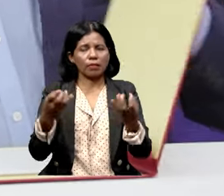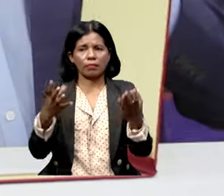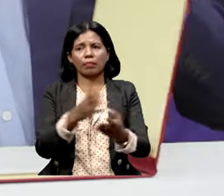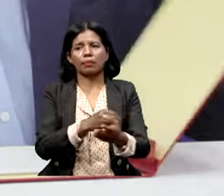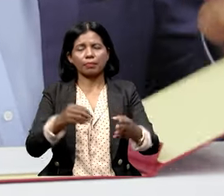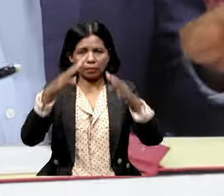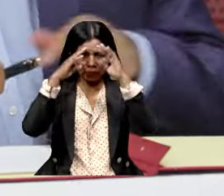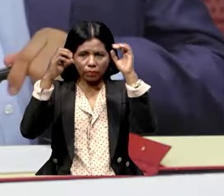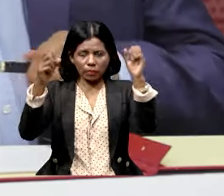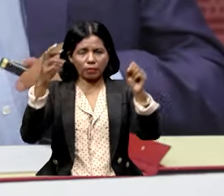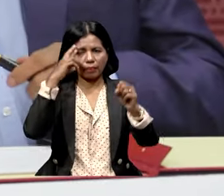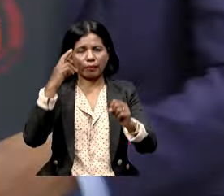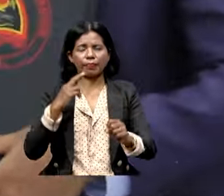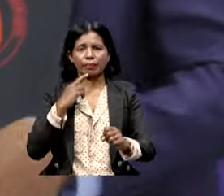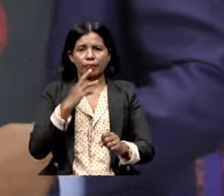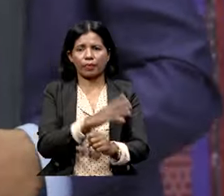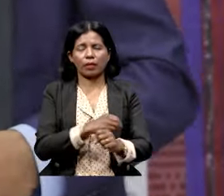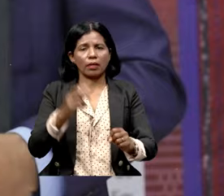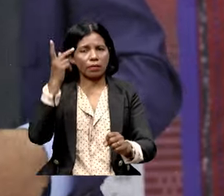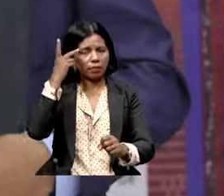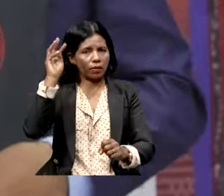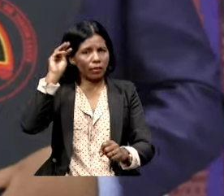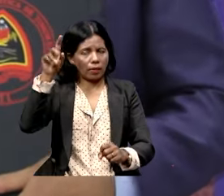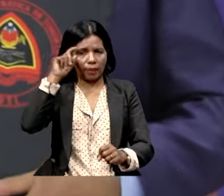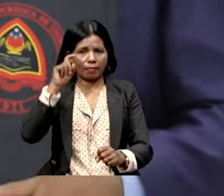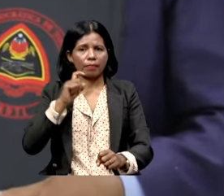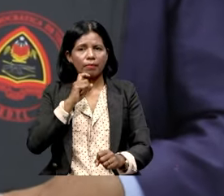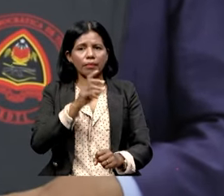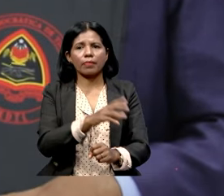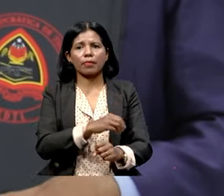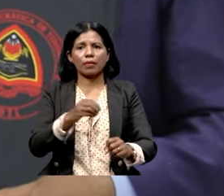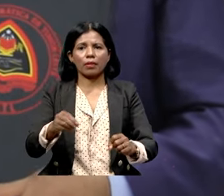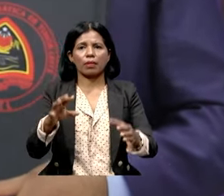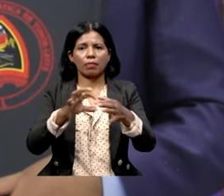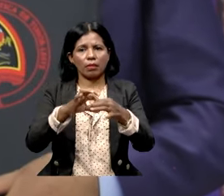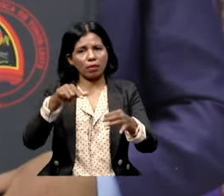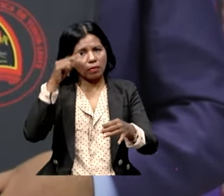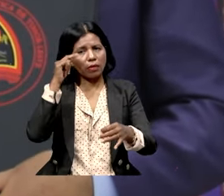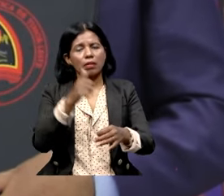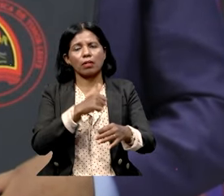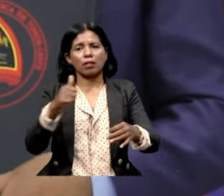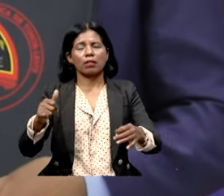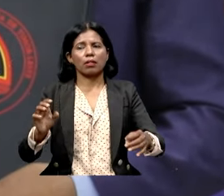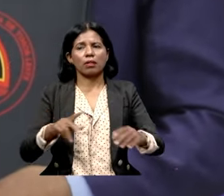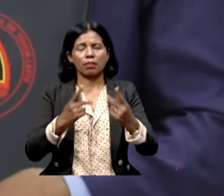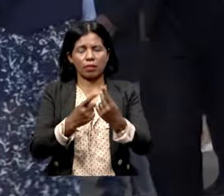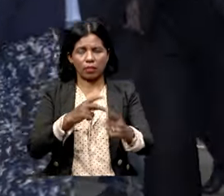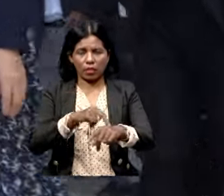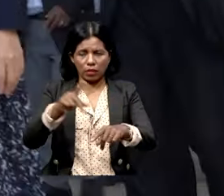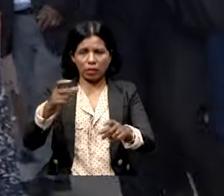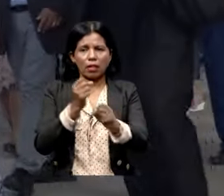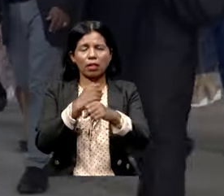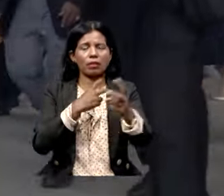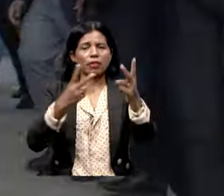temos Presidente da República José Ramos Horta, Primeiro-Ministro Kairala Sanana Guzmão, membro do Governo Balo no Mosse Empresário Nacional Sira, Hala o visita